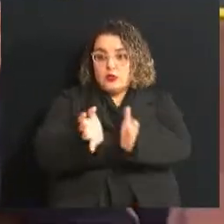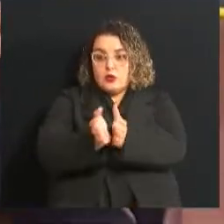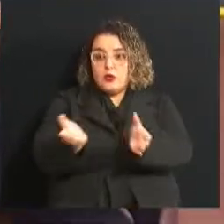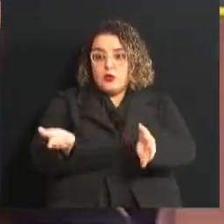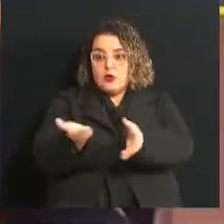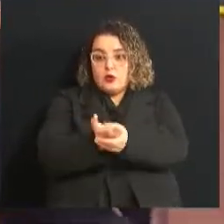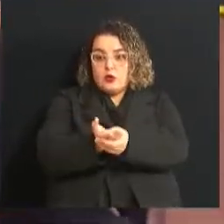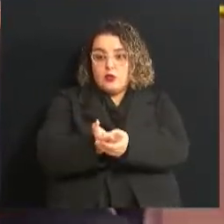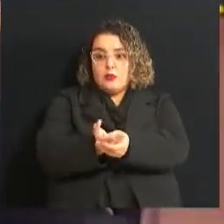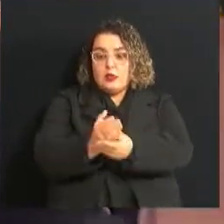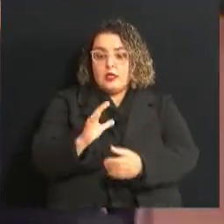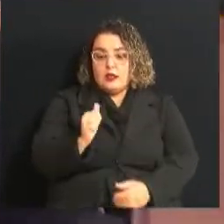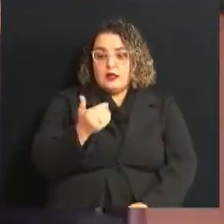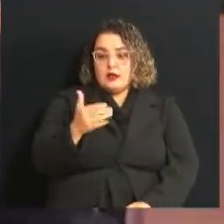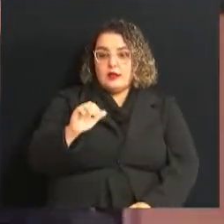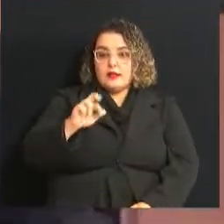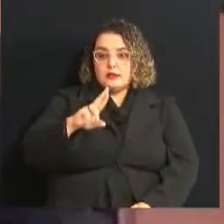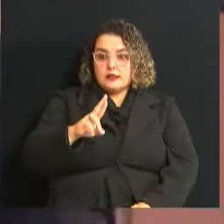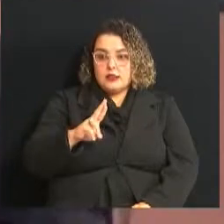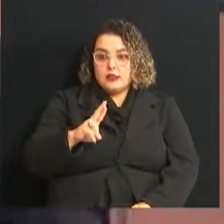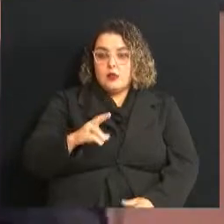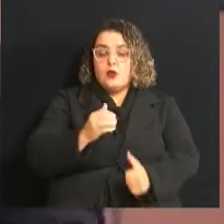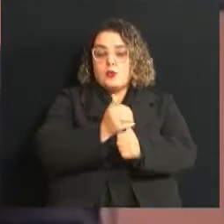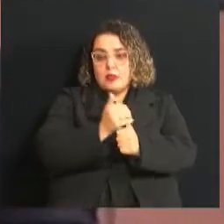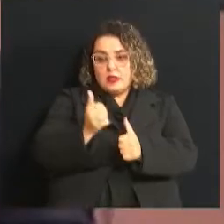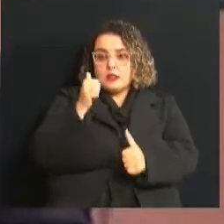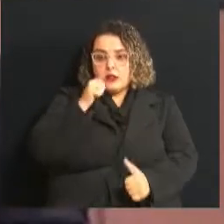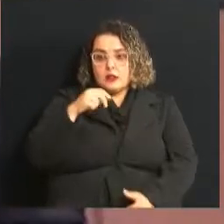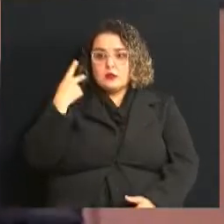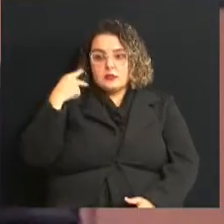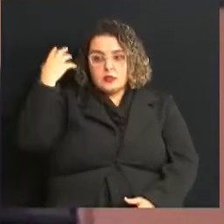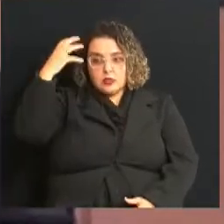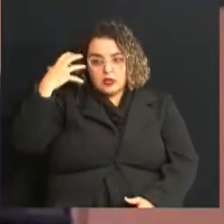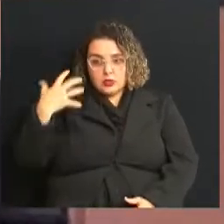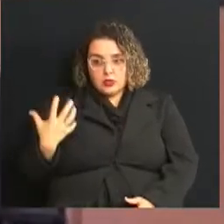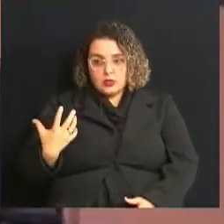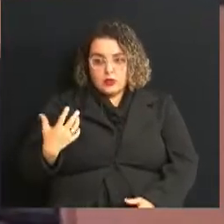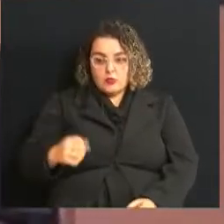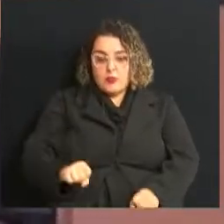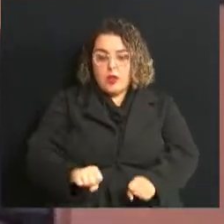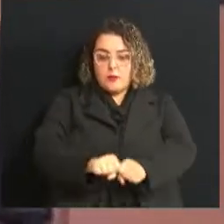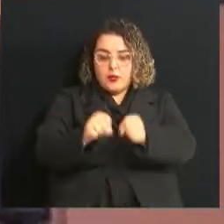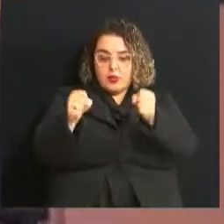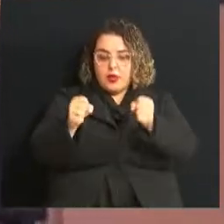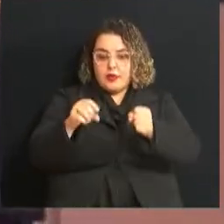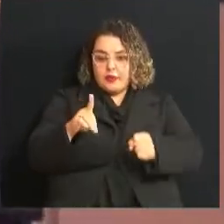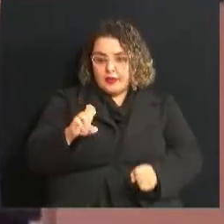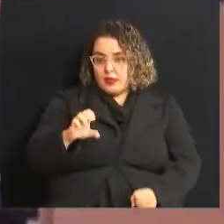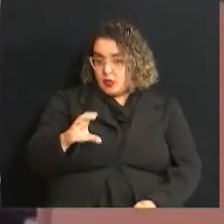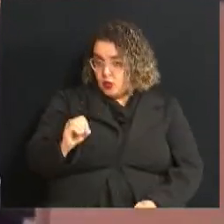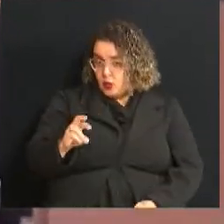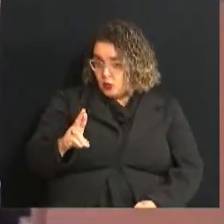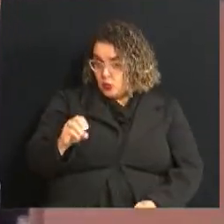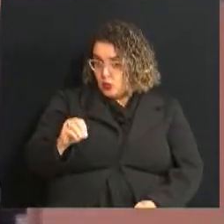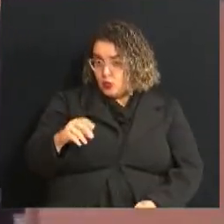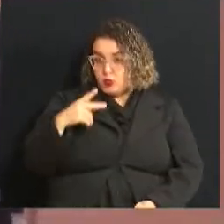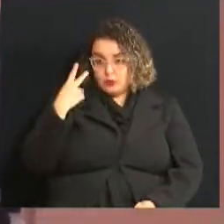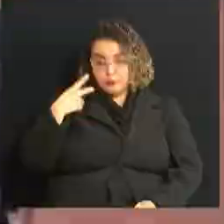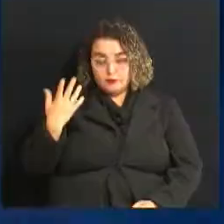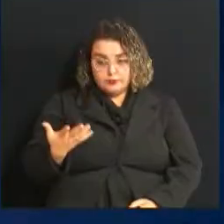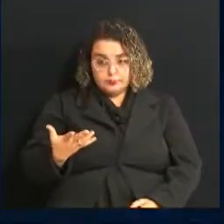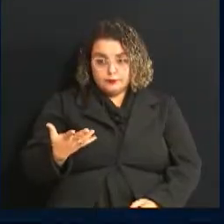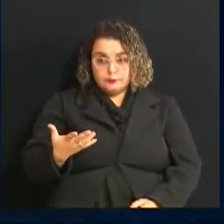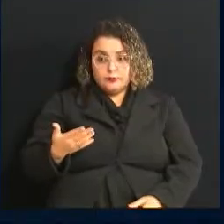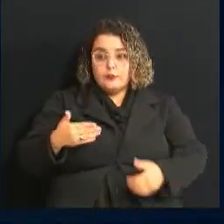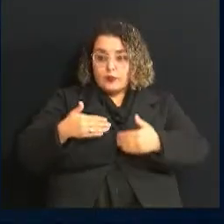para cassar o mandato da vereadora Guida Calisto por quebra de decoro parlamentar. Logo na abertura da ordem do